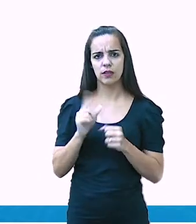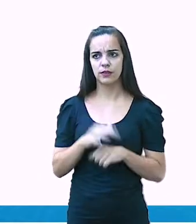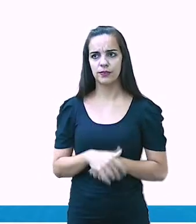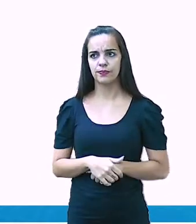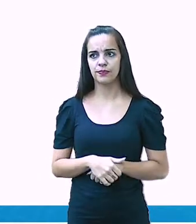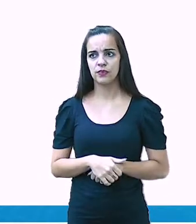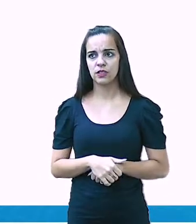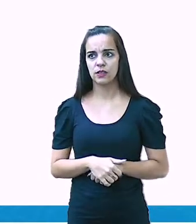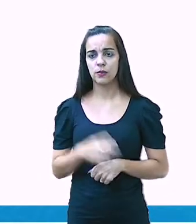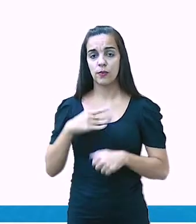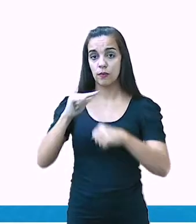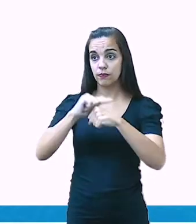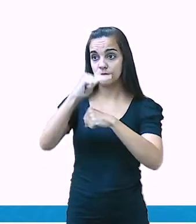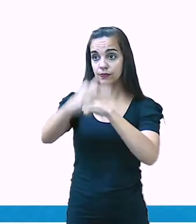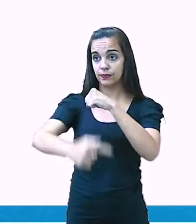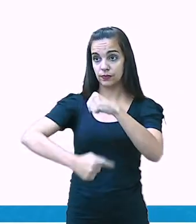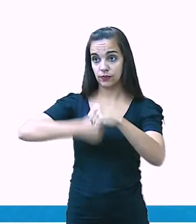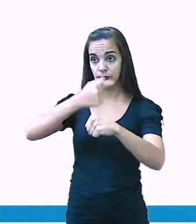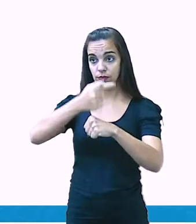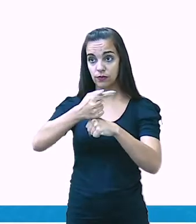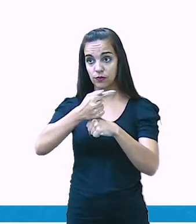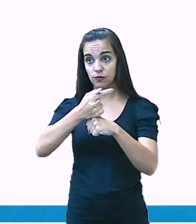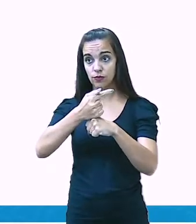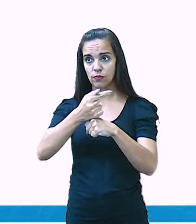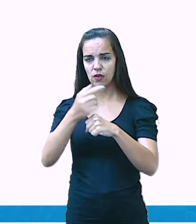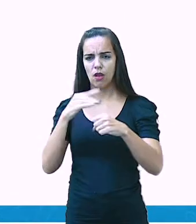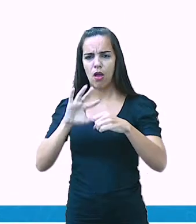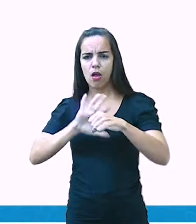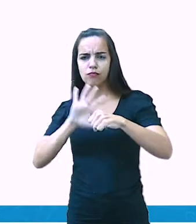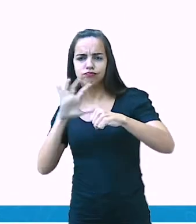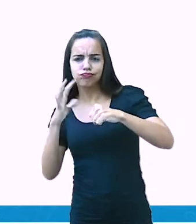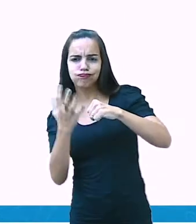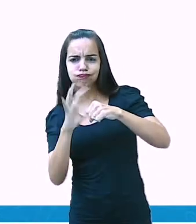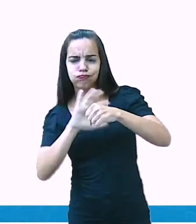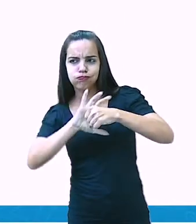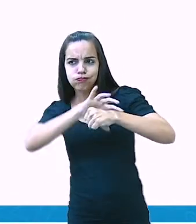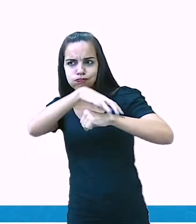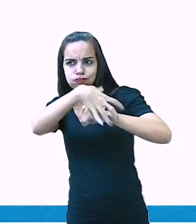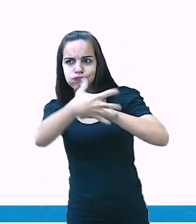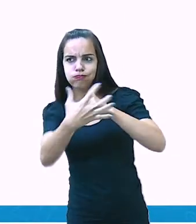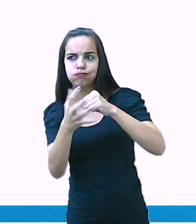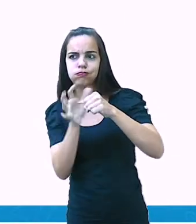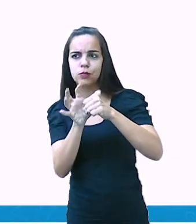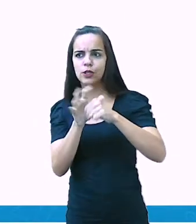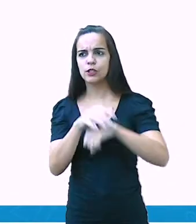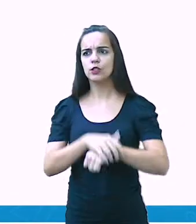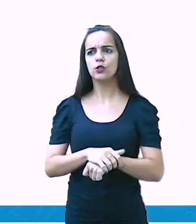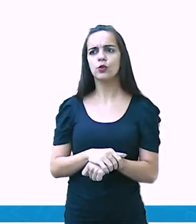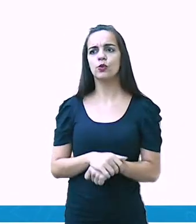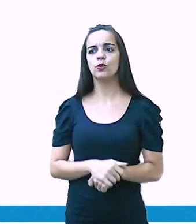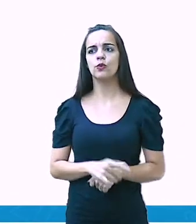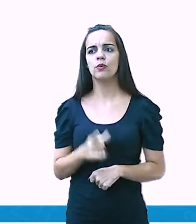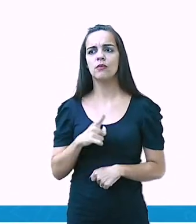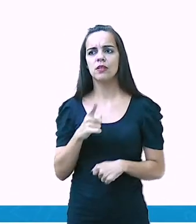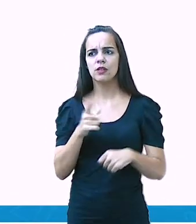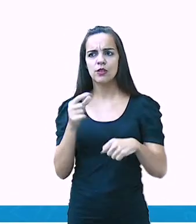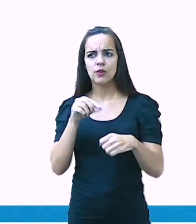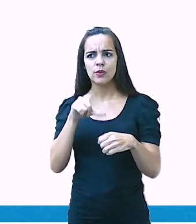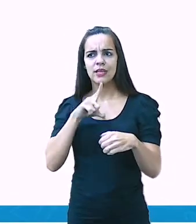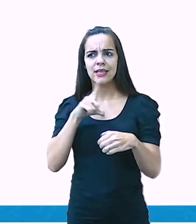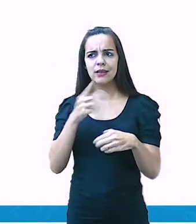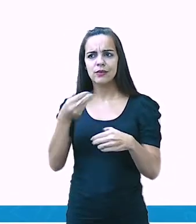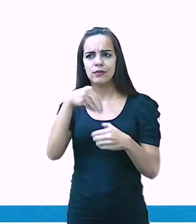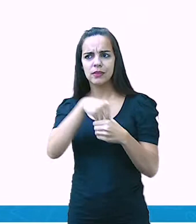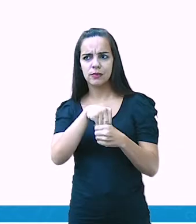comigo, átomo, aquela estrutura extremamente pequena que